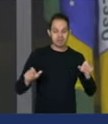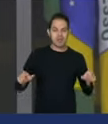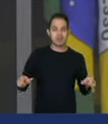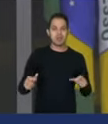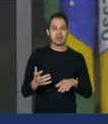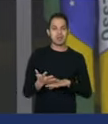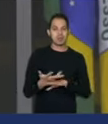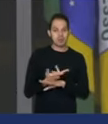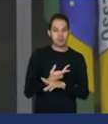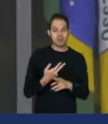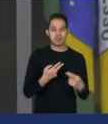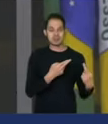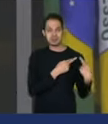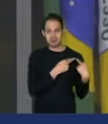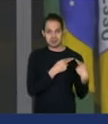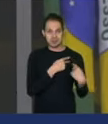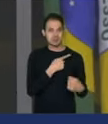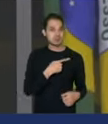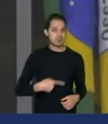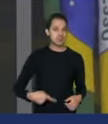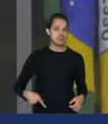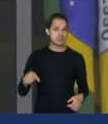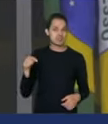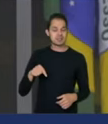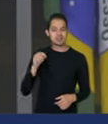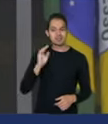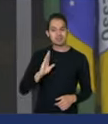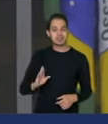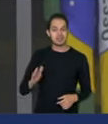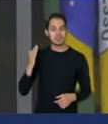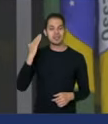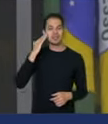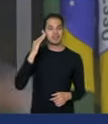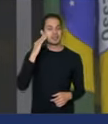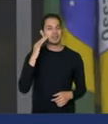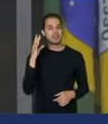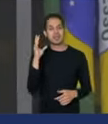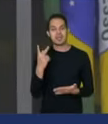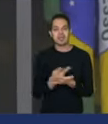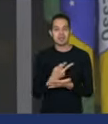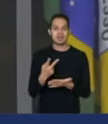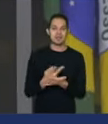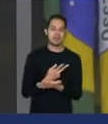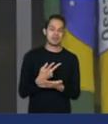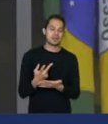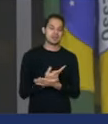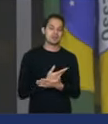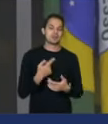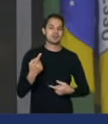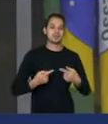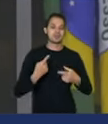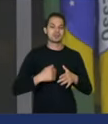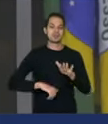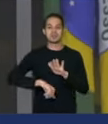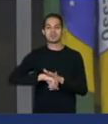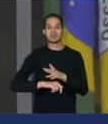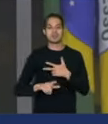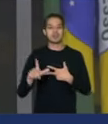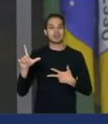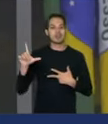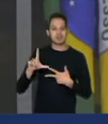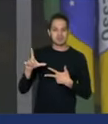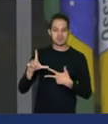o presidente da República, entender excesso da política criminal genericamente prevista pelo Legislativo e